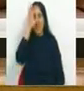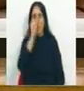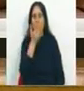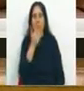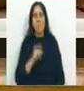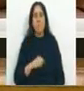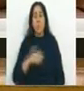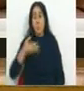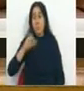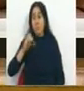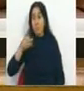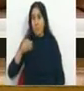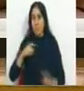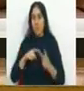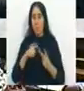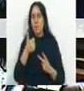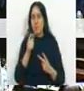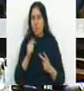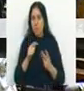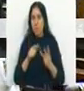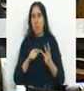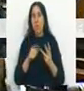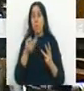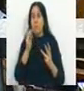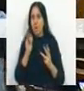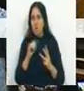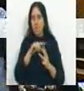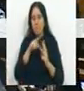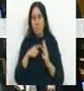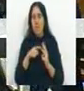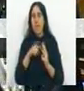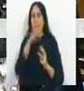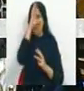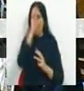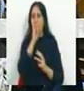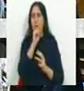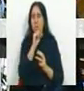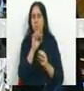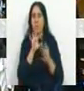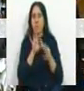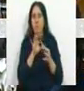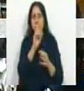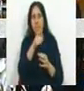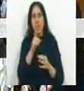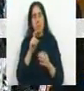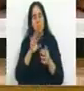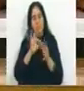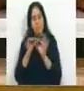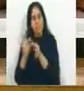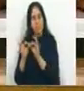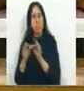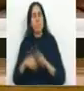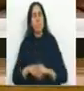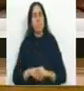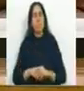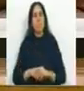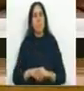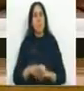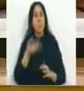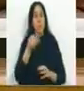O PCP, o Bloco de Esquerda e o PS são governo. Atuem em conformidade. O